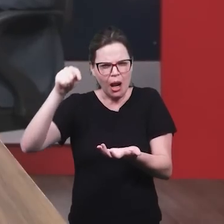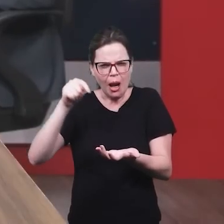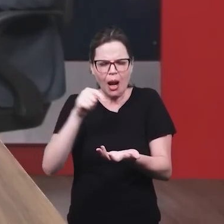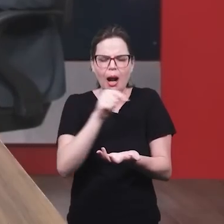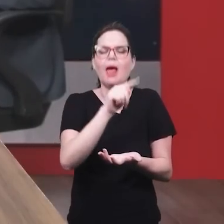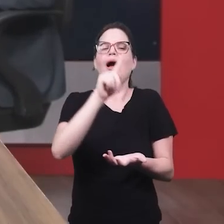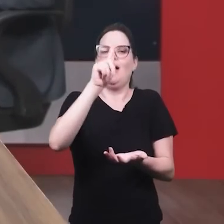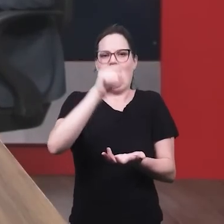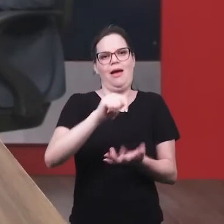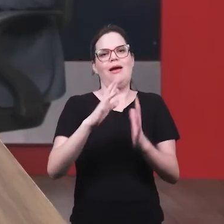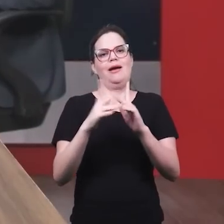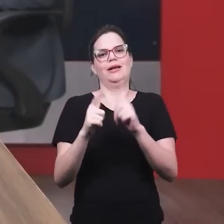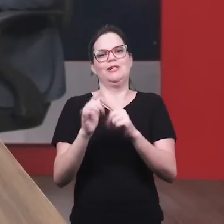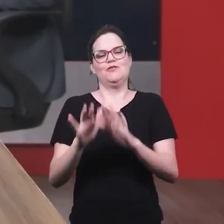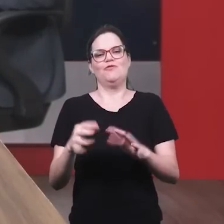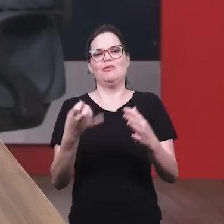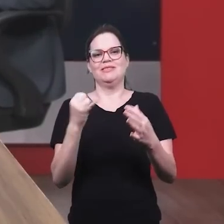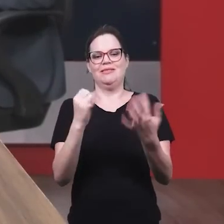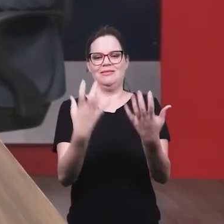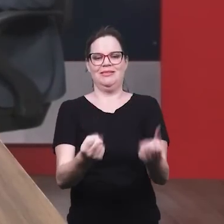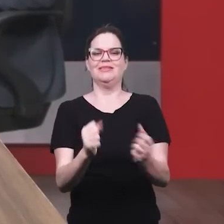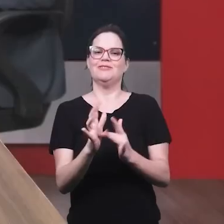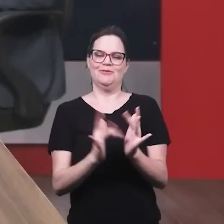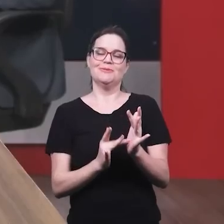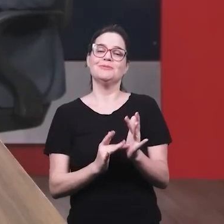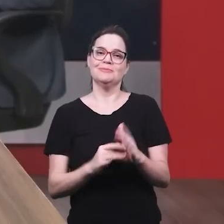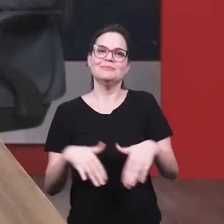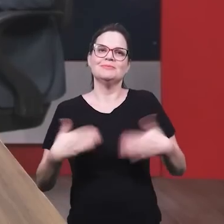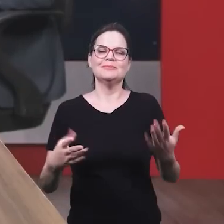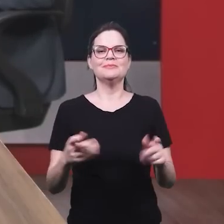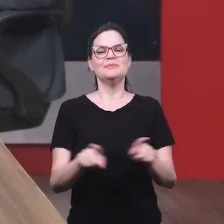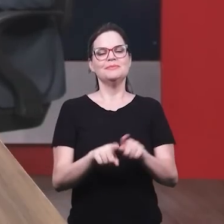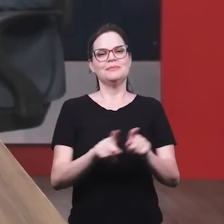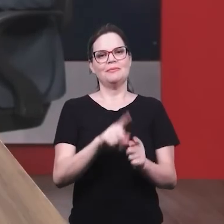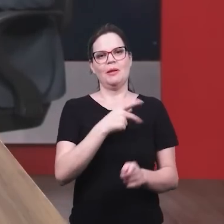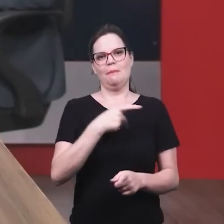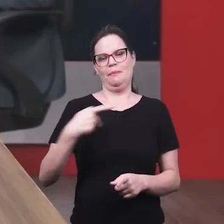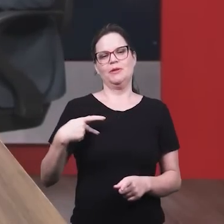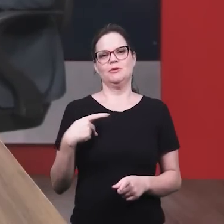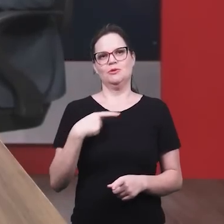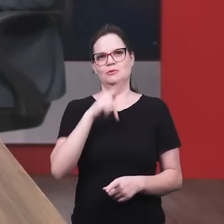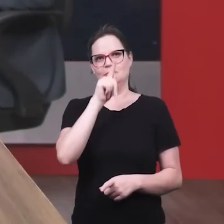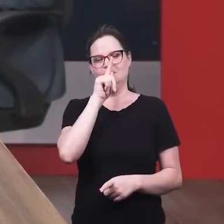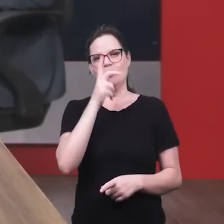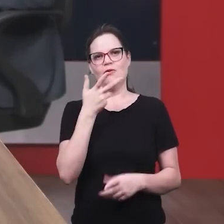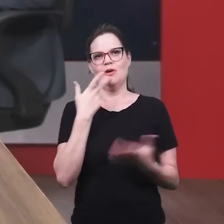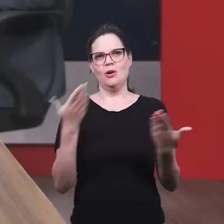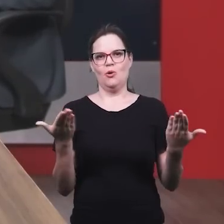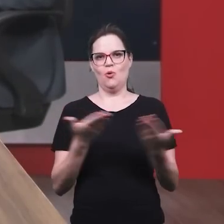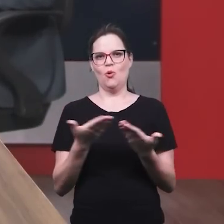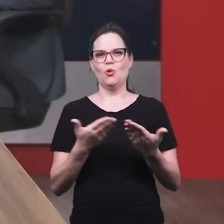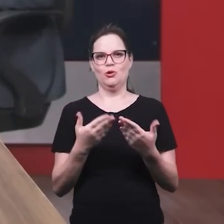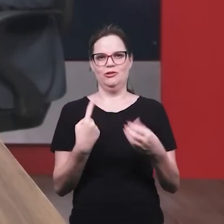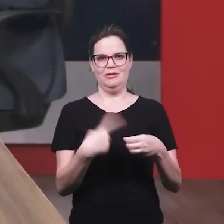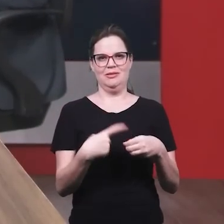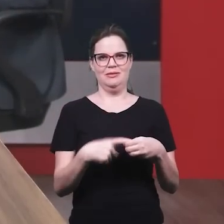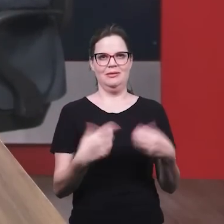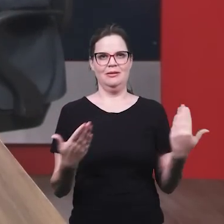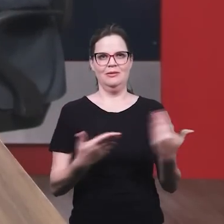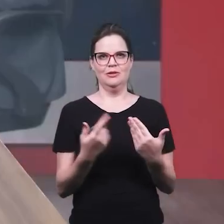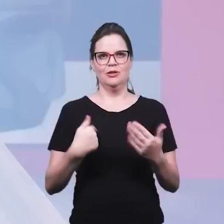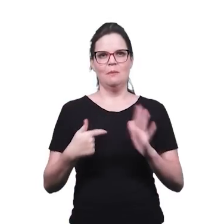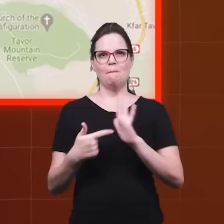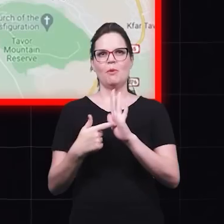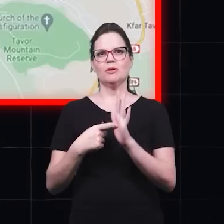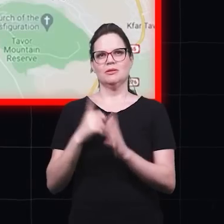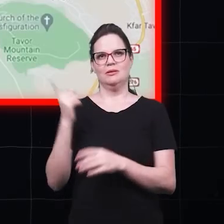Por essa aceitação do Senhor Jesus. E o pastor Gilson também falou sobre a cidade de hoje. Nós temos um mapa, que é o próximo, que mostra onde é hoje,